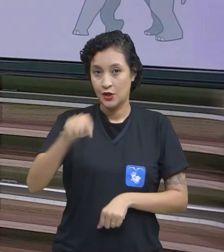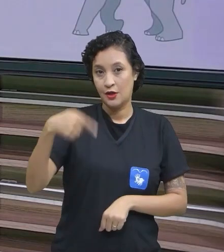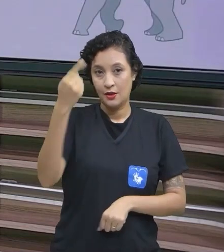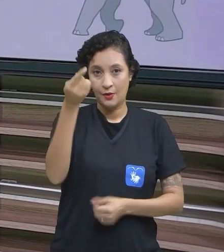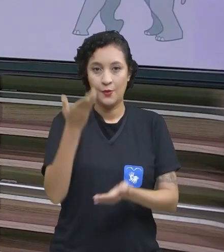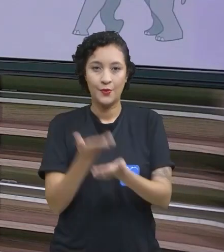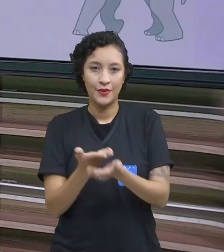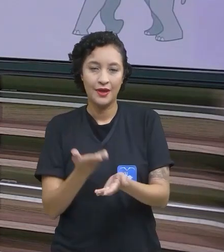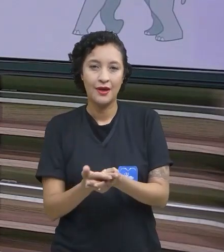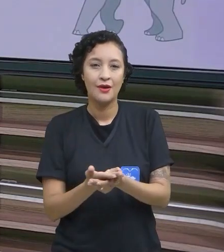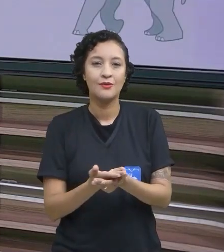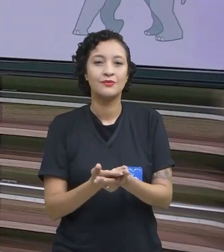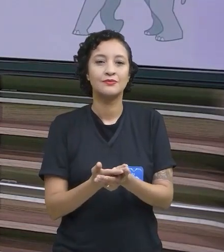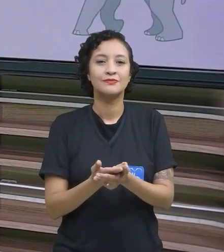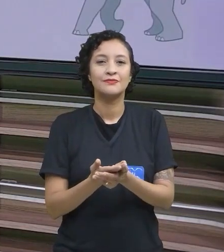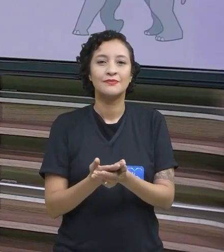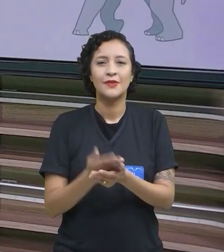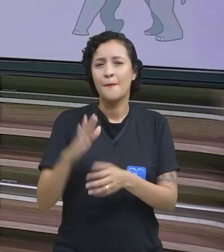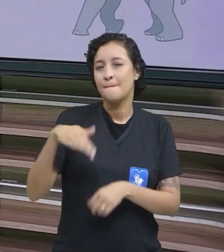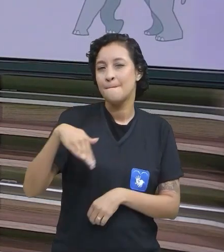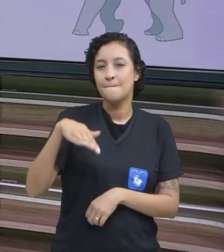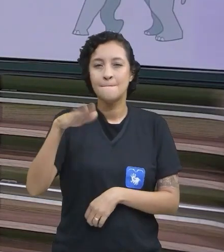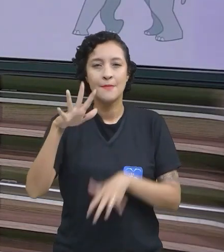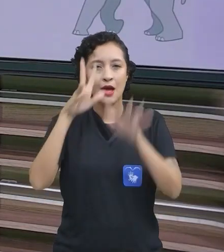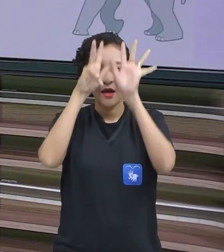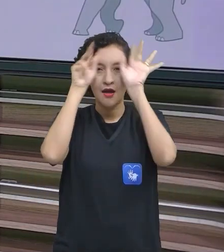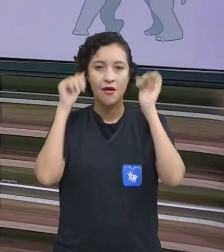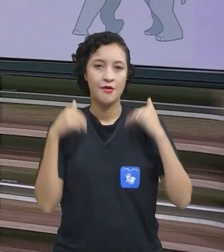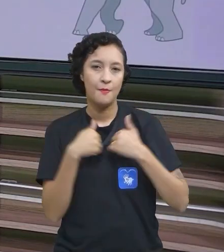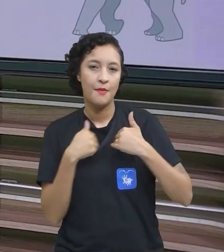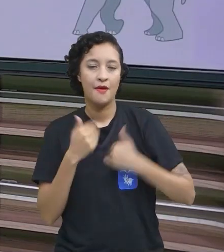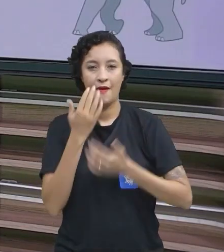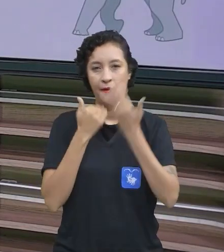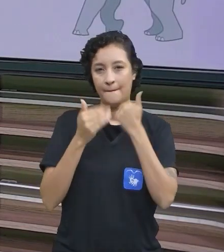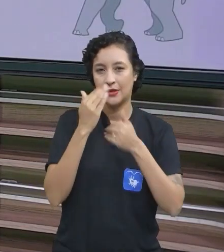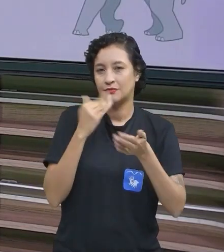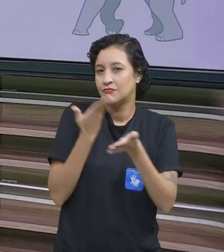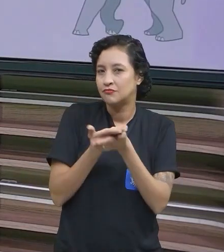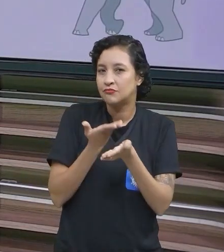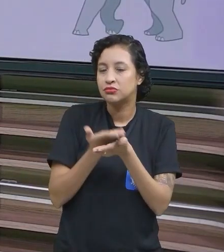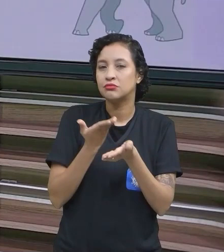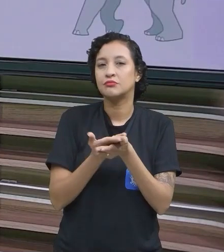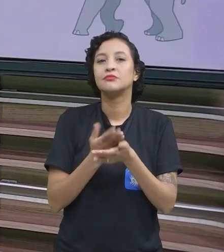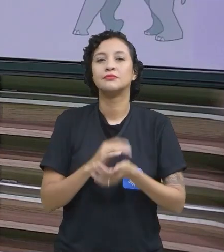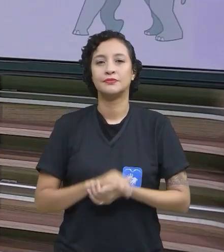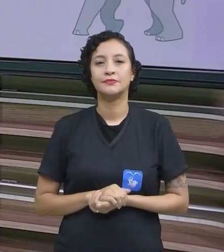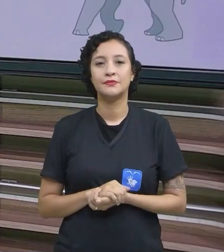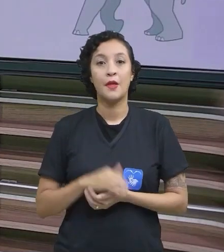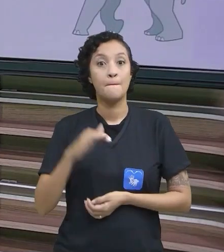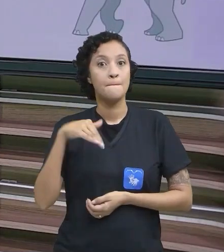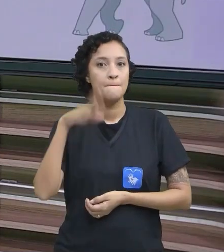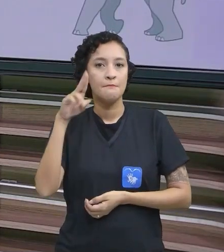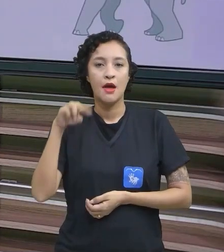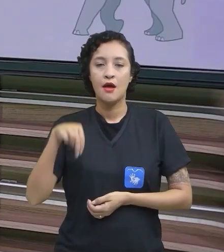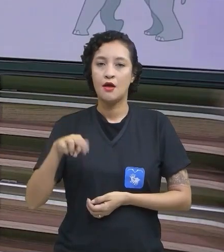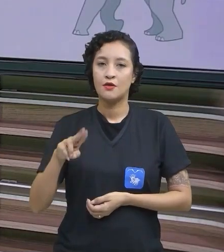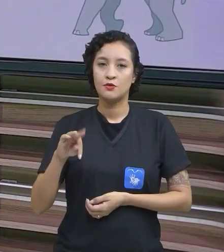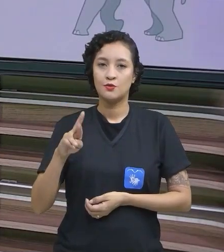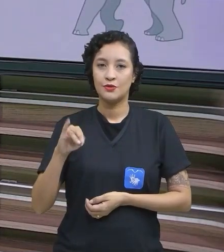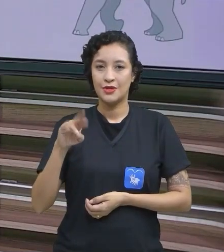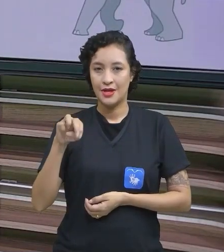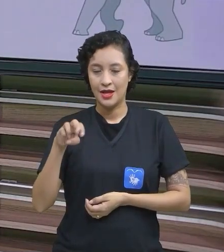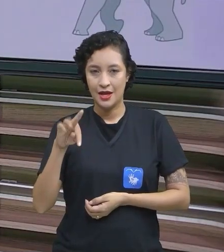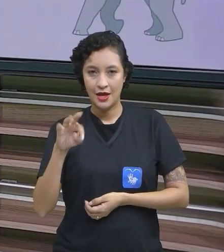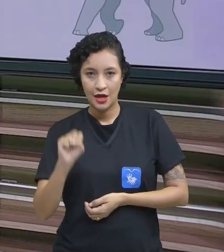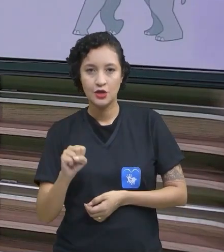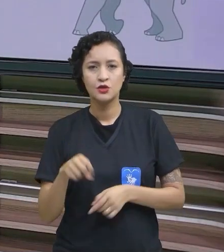falar de muito mais animais, muito mais alimentação, nós vamos falar muito mais sobre nutrientes também, muita coisa sobre